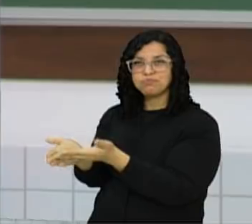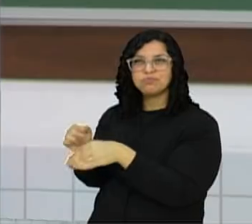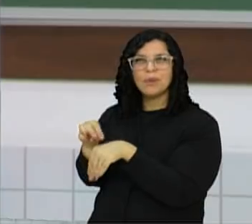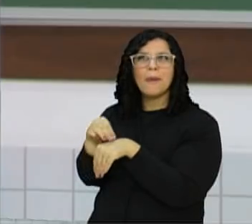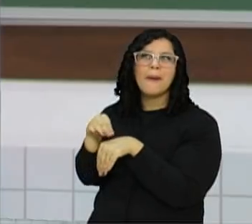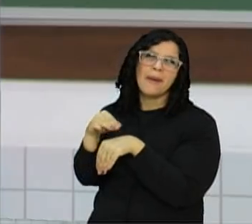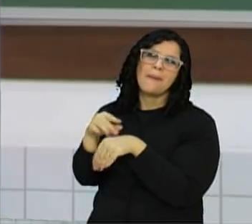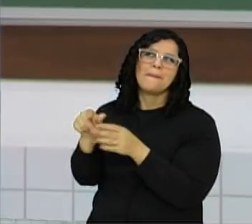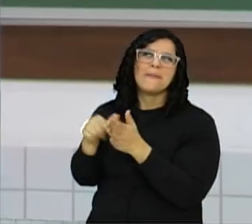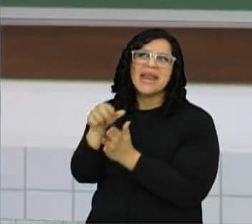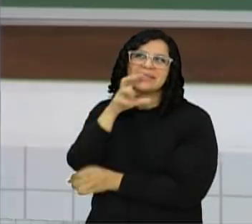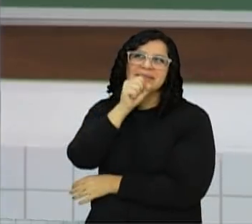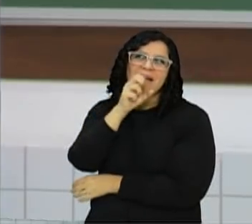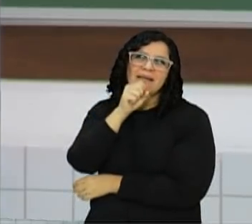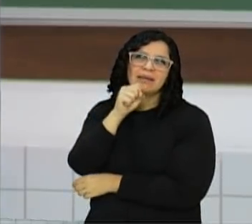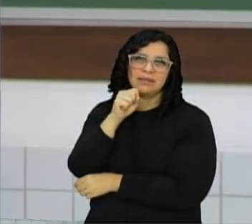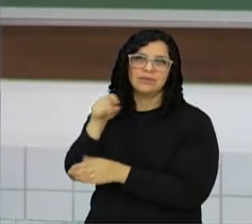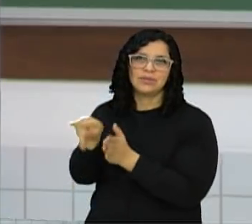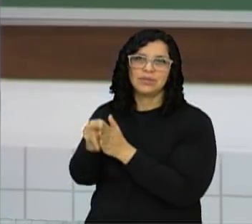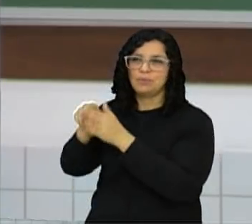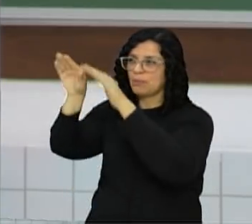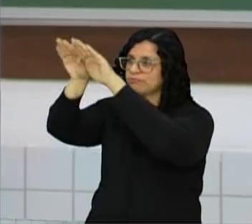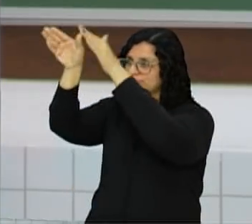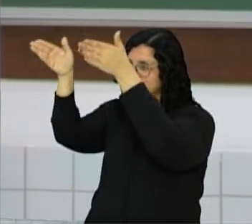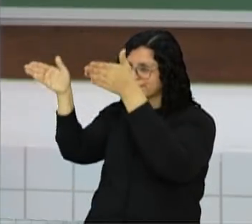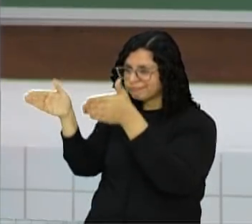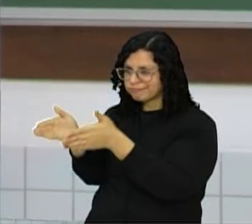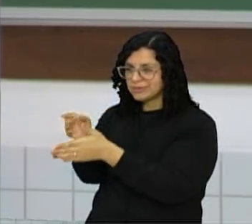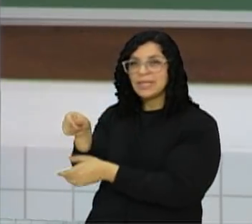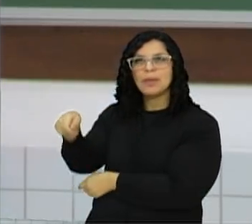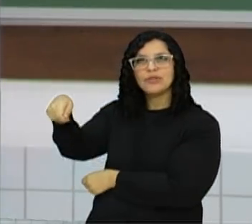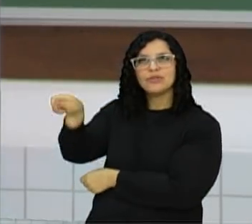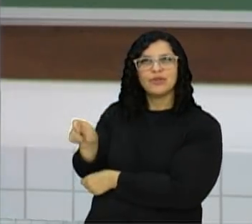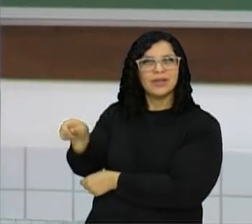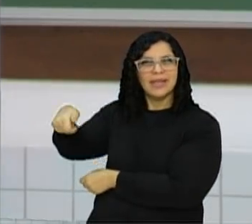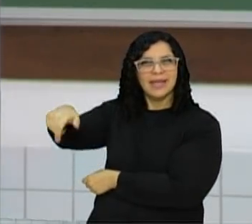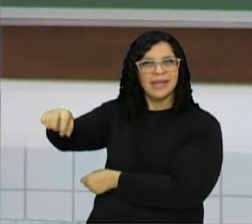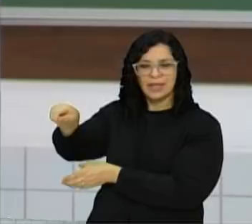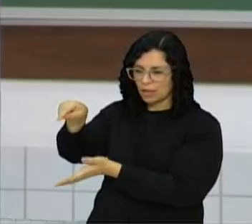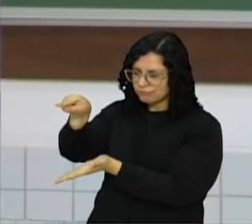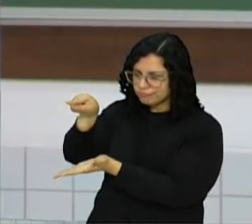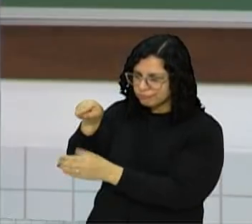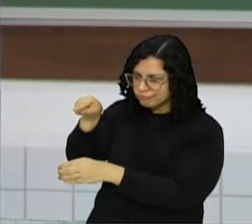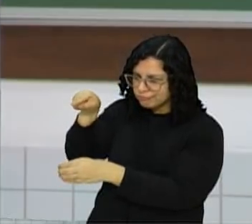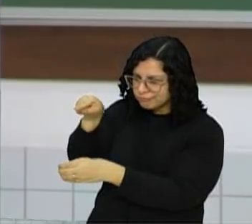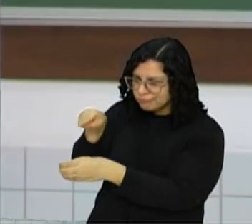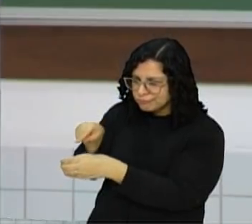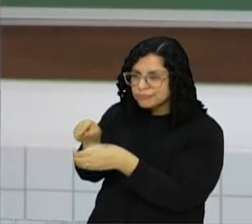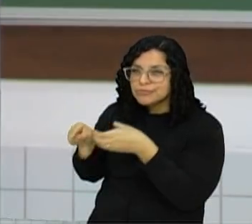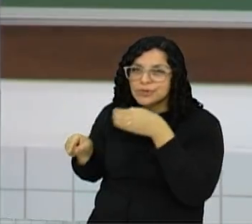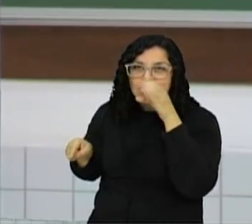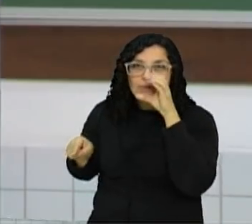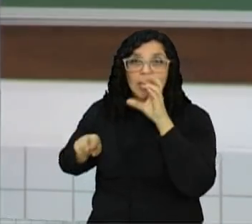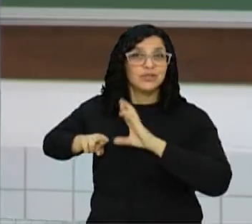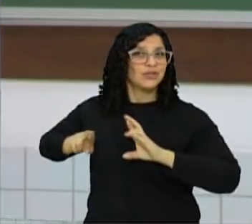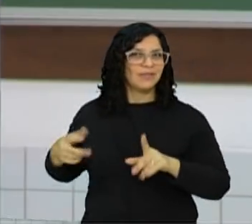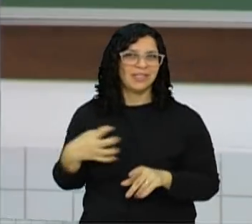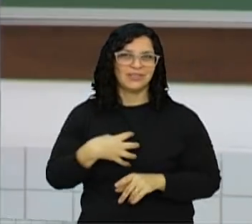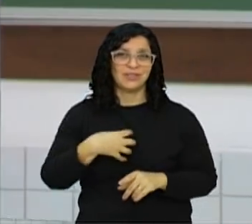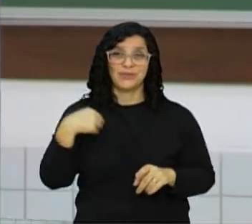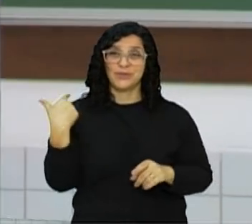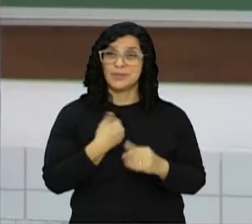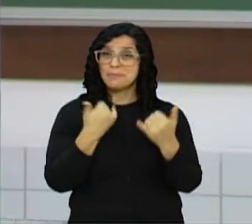alaranjado. Nós vamos construir um filtro de garrafa PET, bem diferente desse filtro, mas que tem